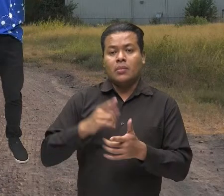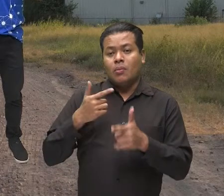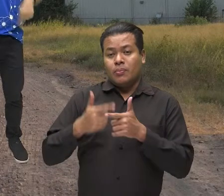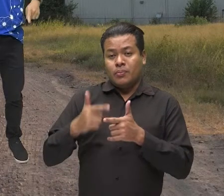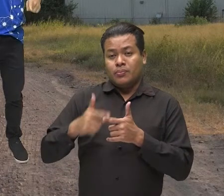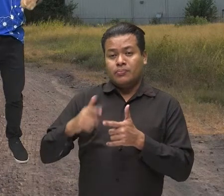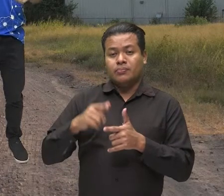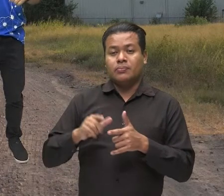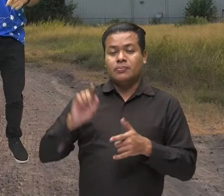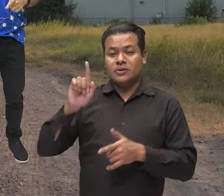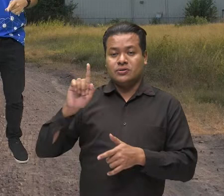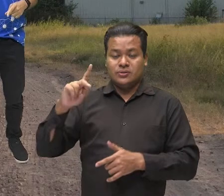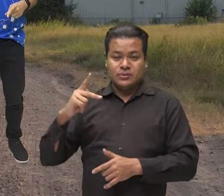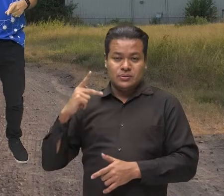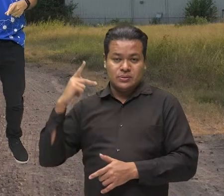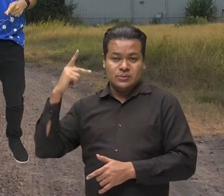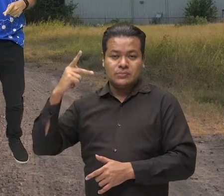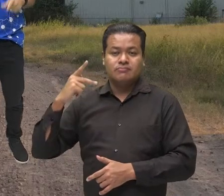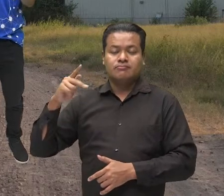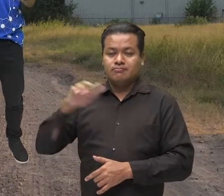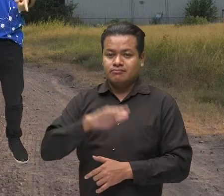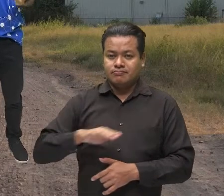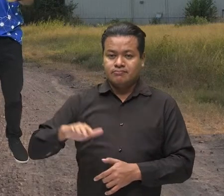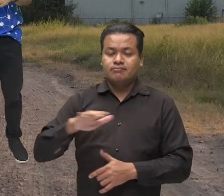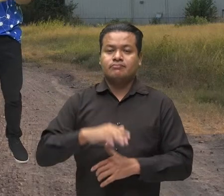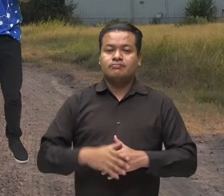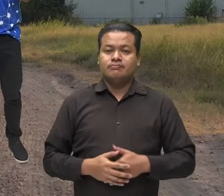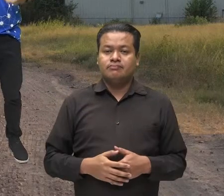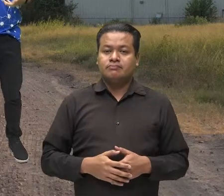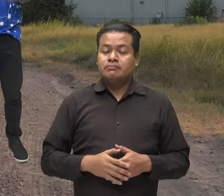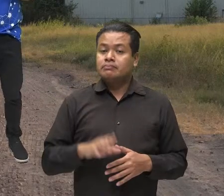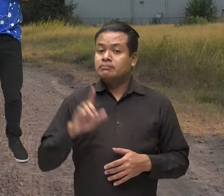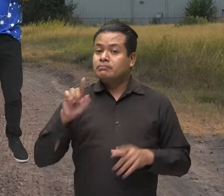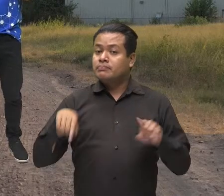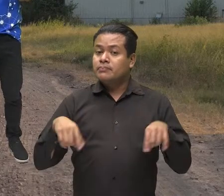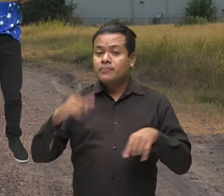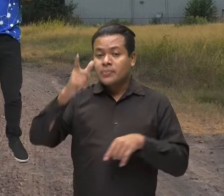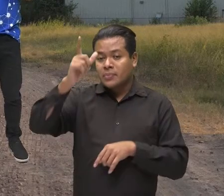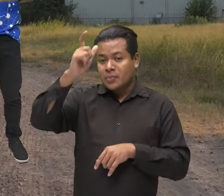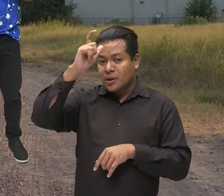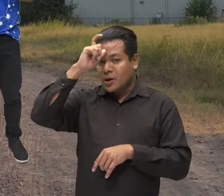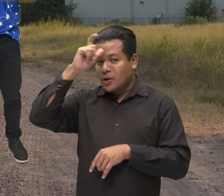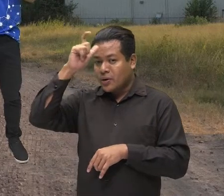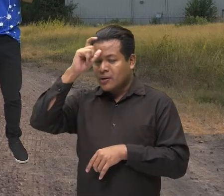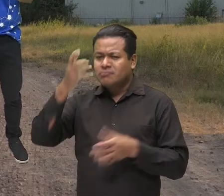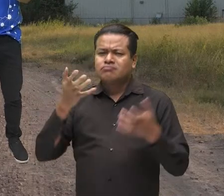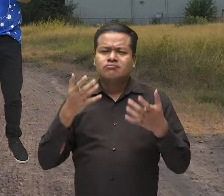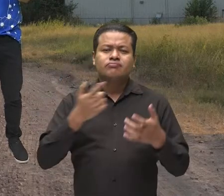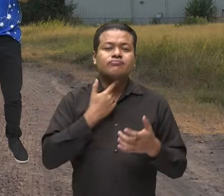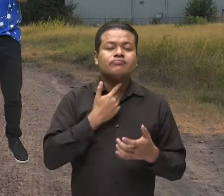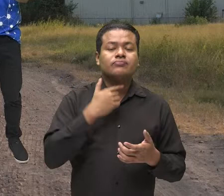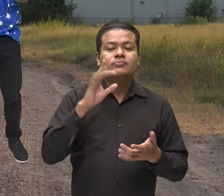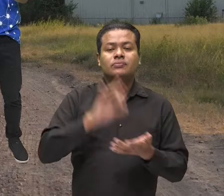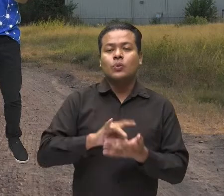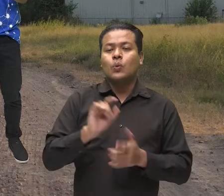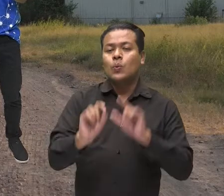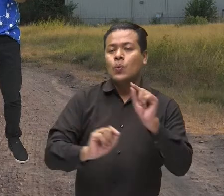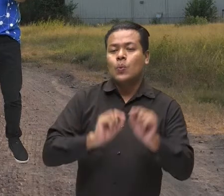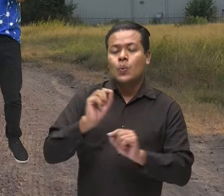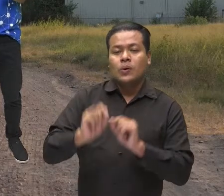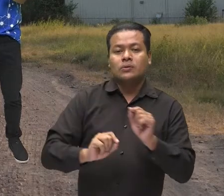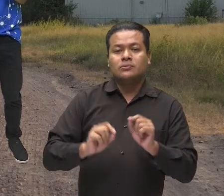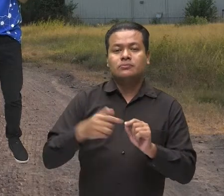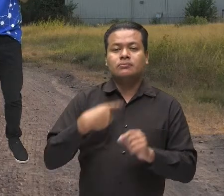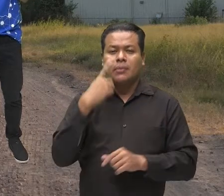problema geopolítico mesmo para aquelas áreas, né? Tanto para a Turquia, que quer ser, durante muito tempo tem sido, né? Tem tido